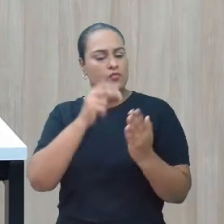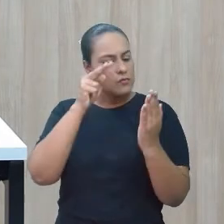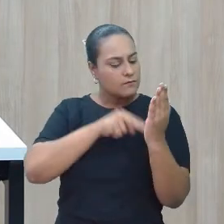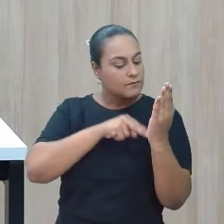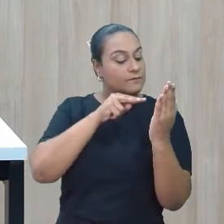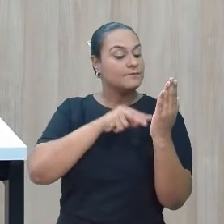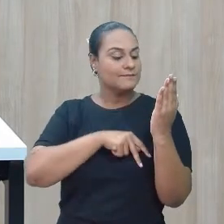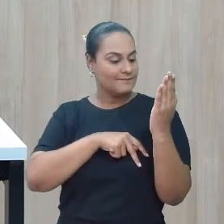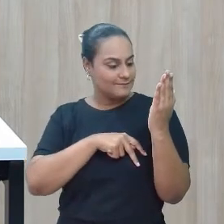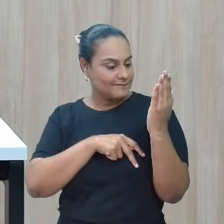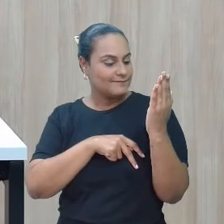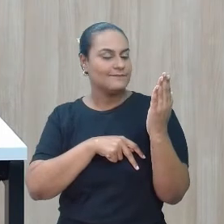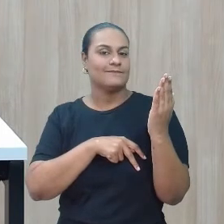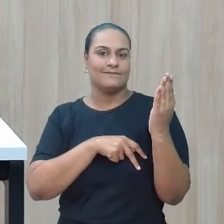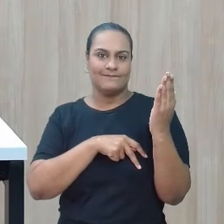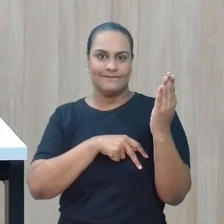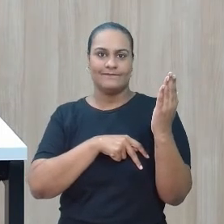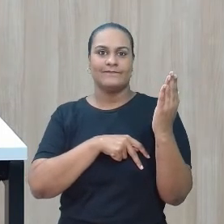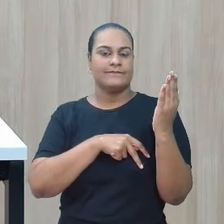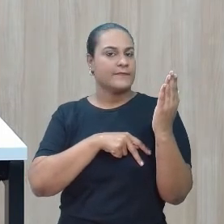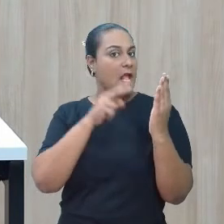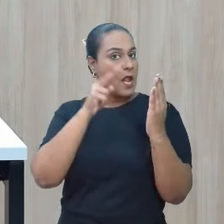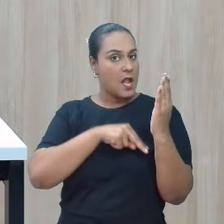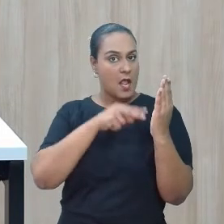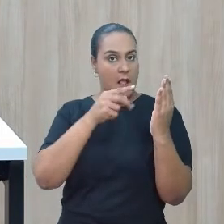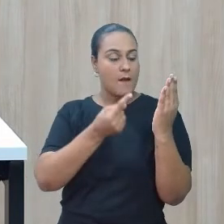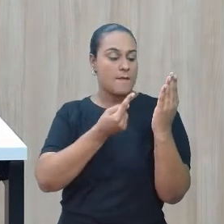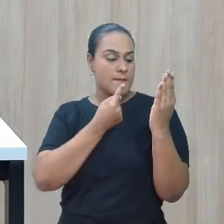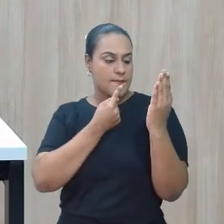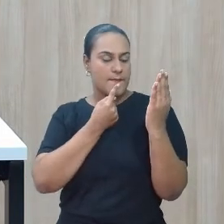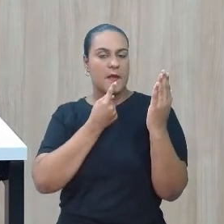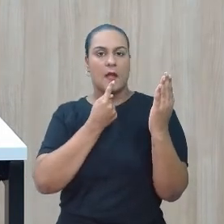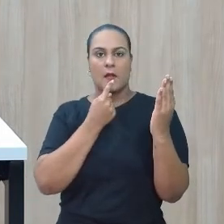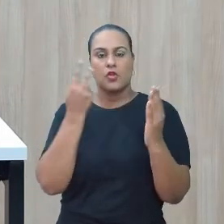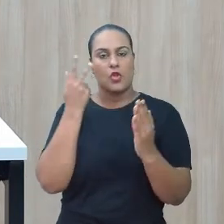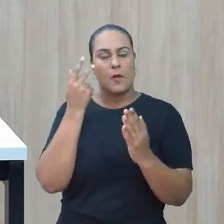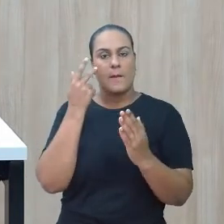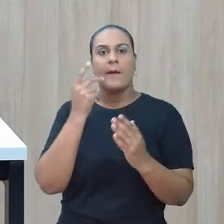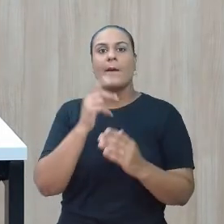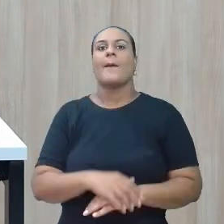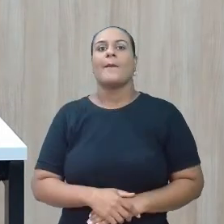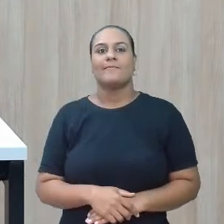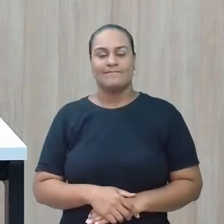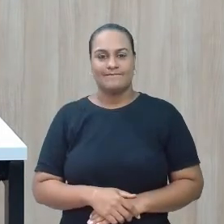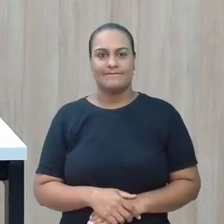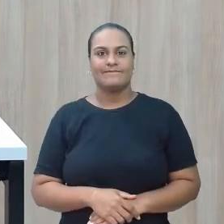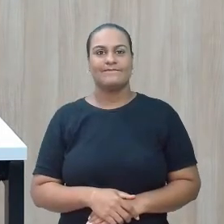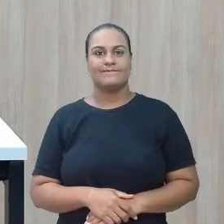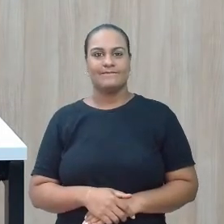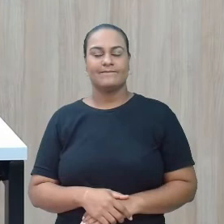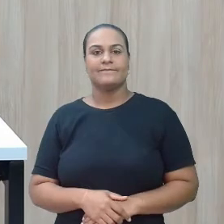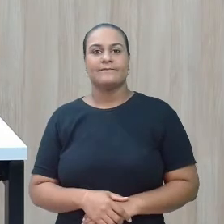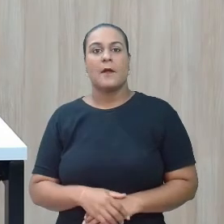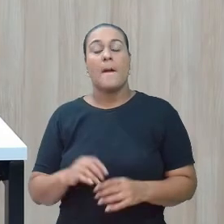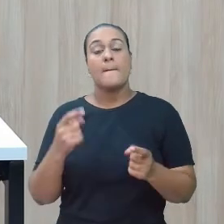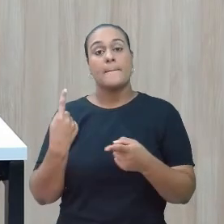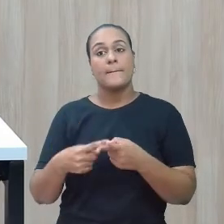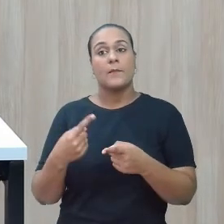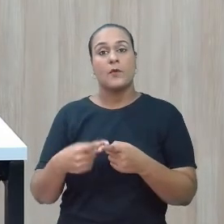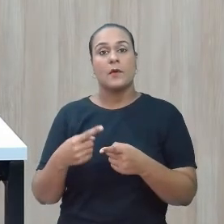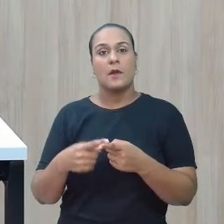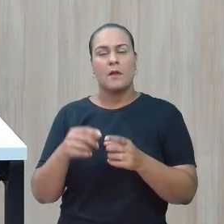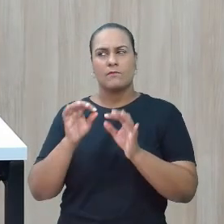lente, ela vai ter que ajudar, né, a atrair, a puxar essa imagem para ser